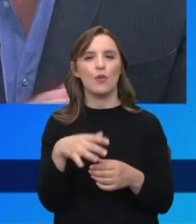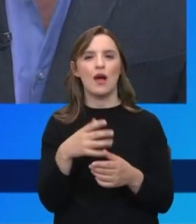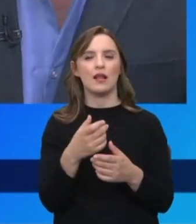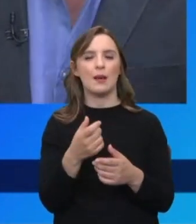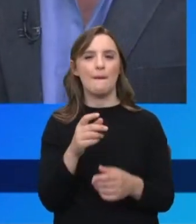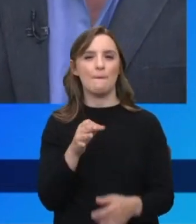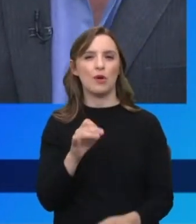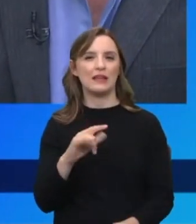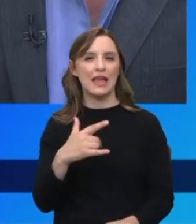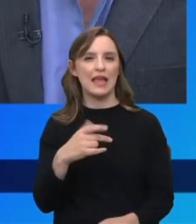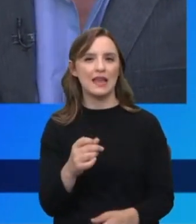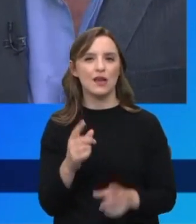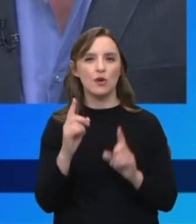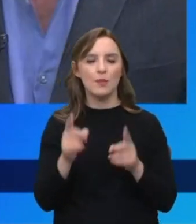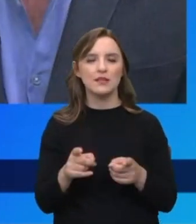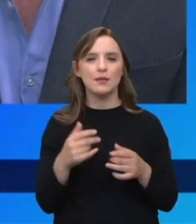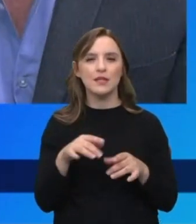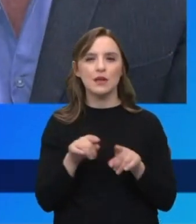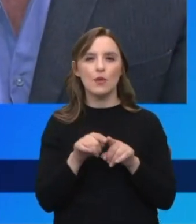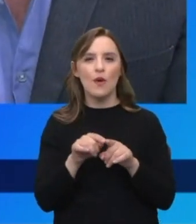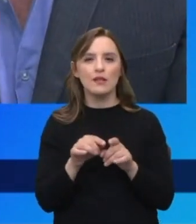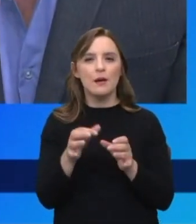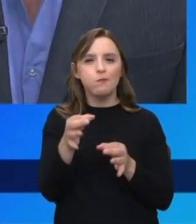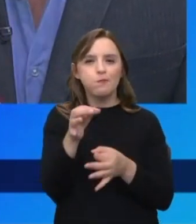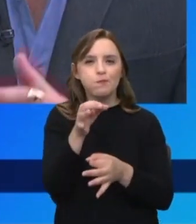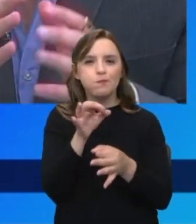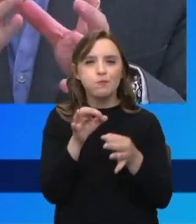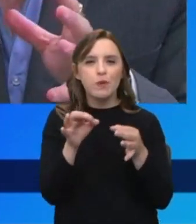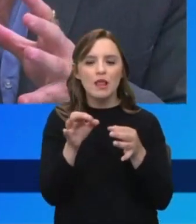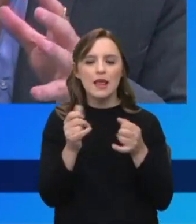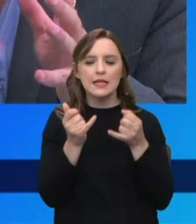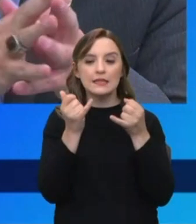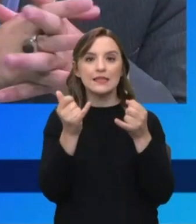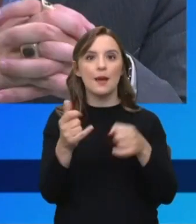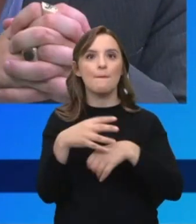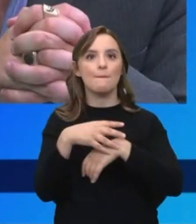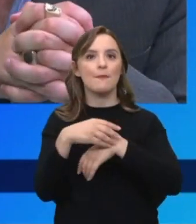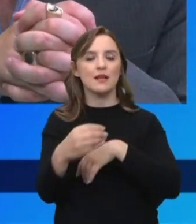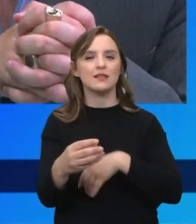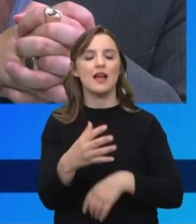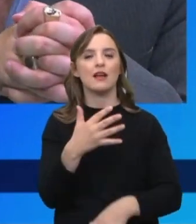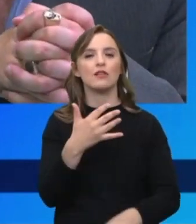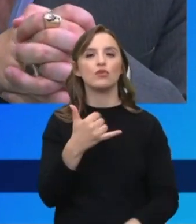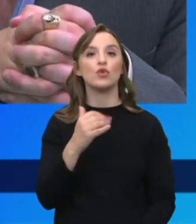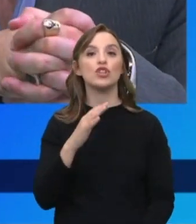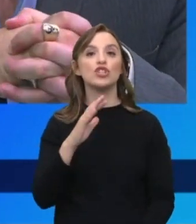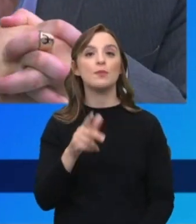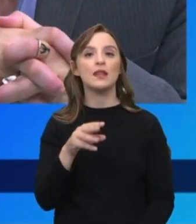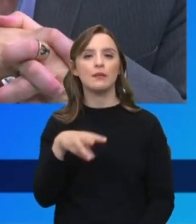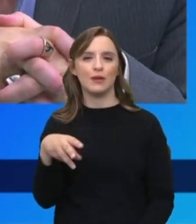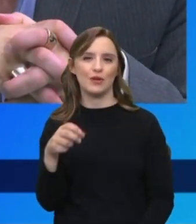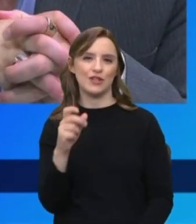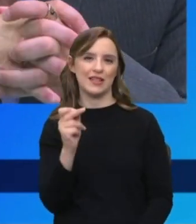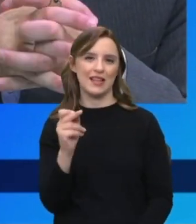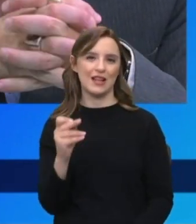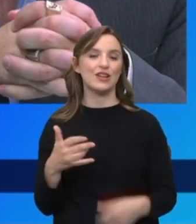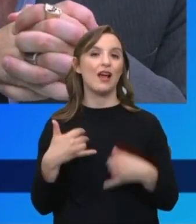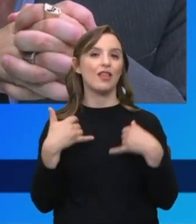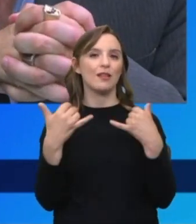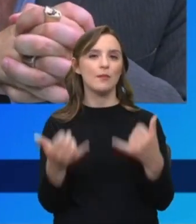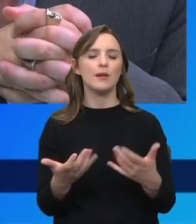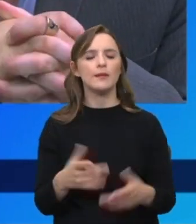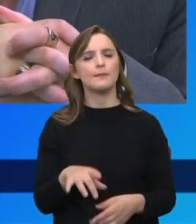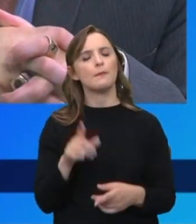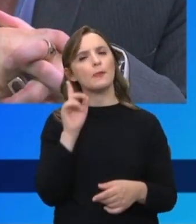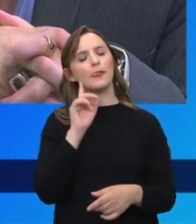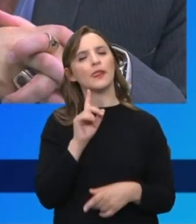vida. Mas a vida propriamente dita, as células e tudo o que seguiu, só apareceu muito mais tarde, 2.000 milhões de anos depois. Mas aqui interessa então perceber